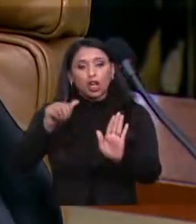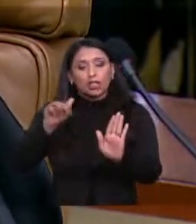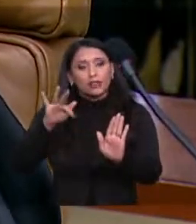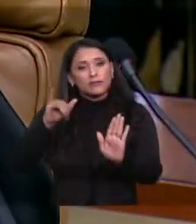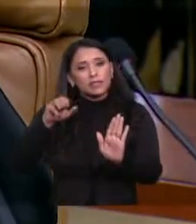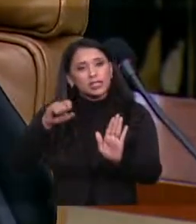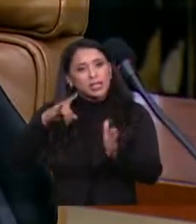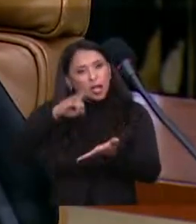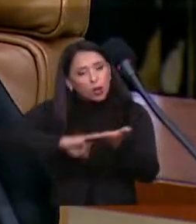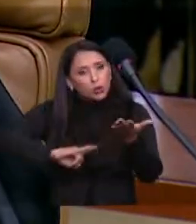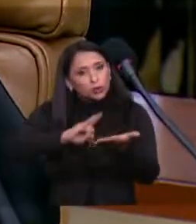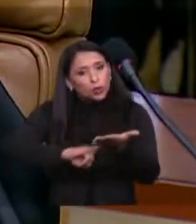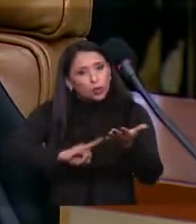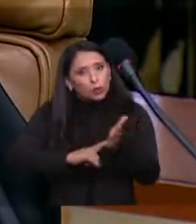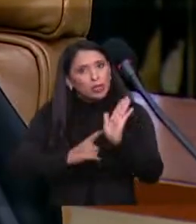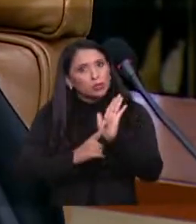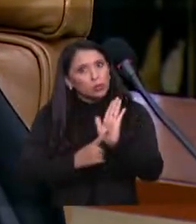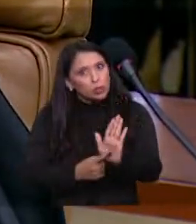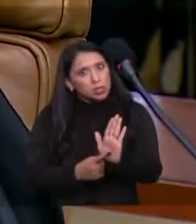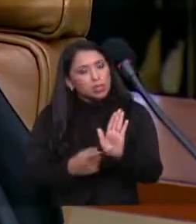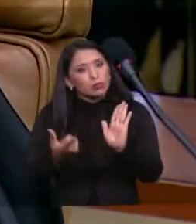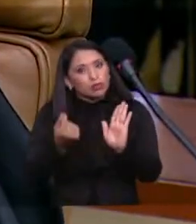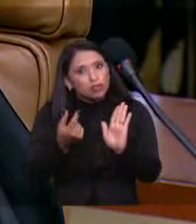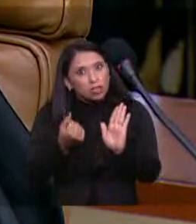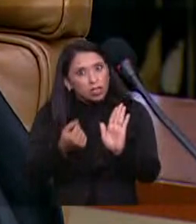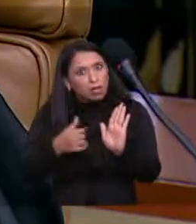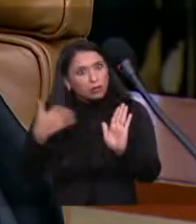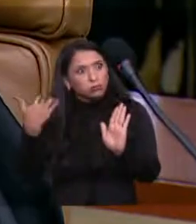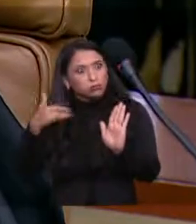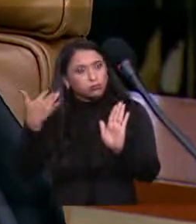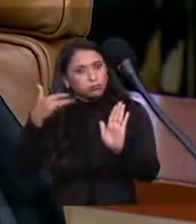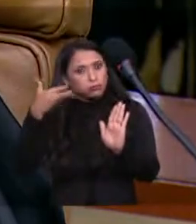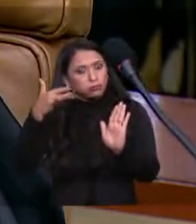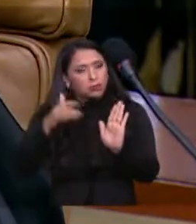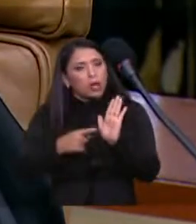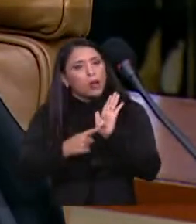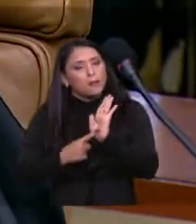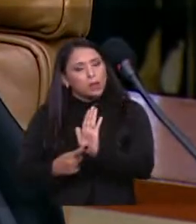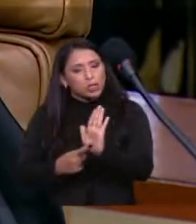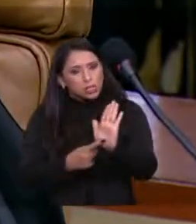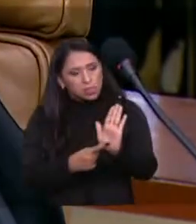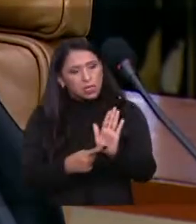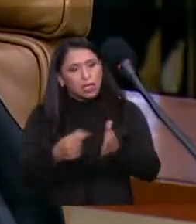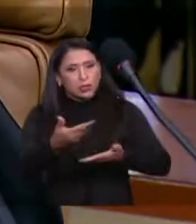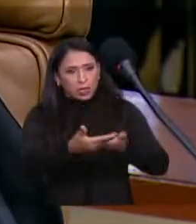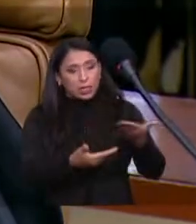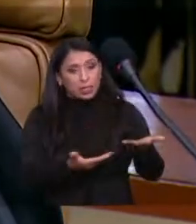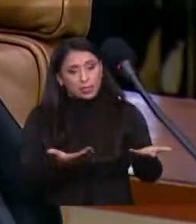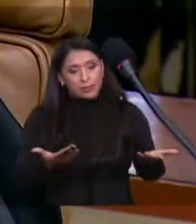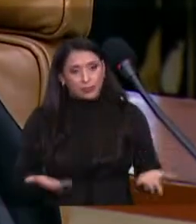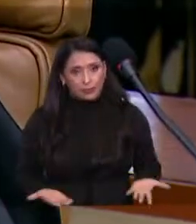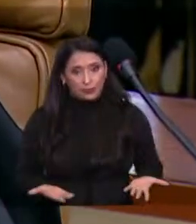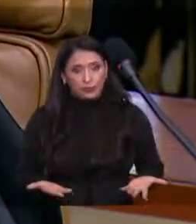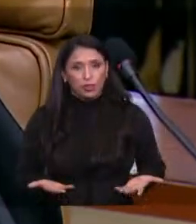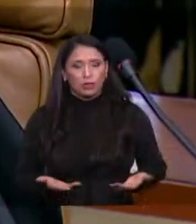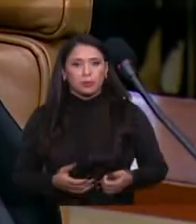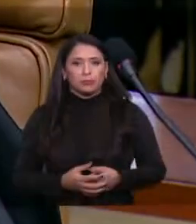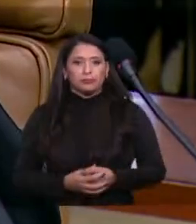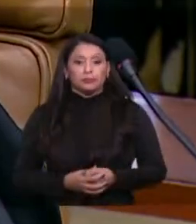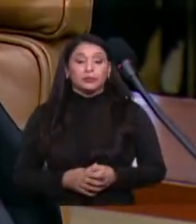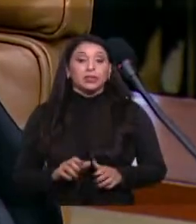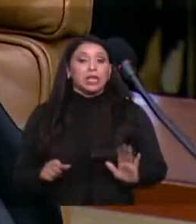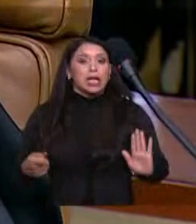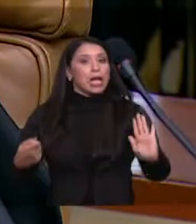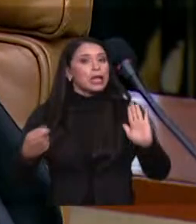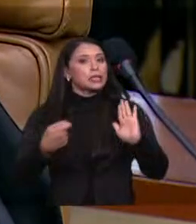movimento quando envolve quantias Virtuosas como as representadas na relação a encomenda no contexto